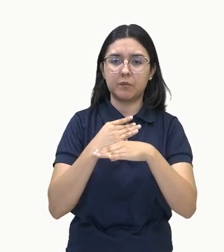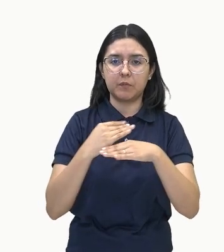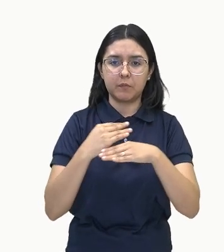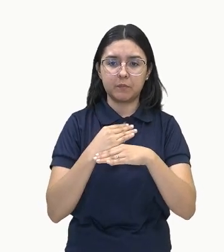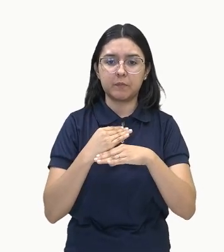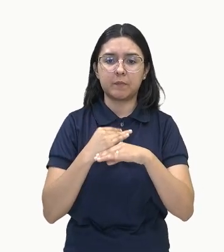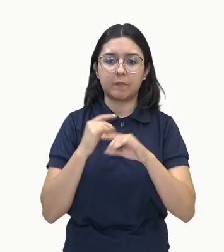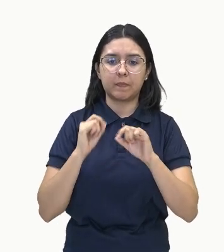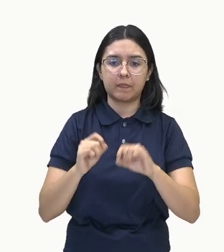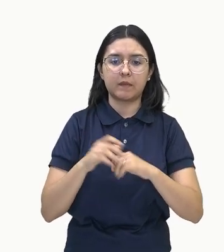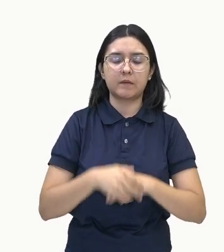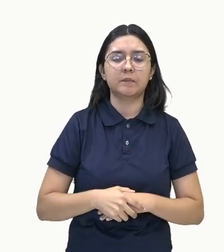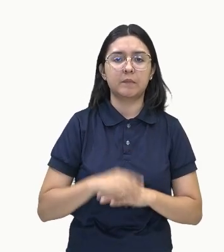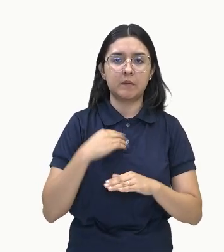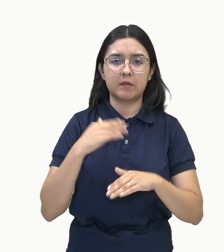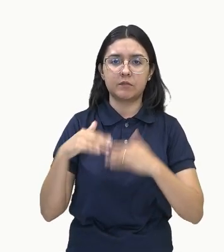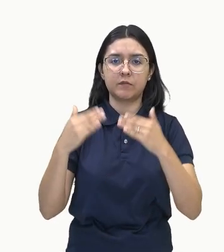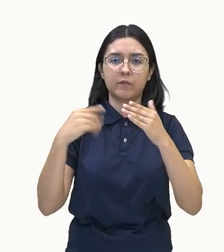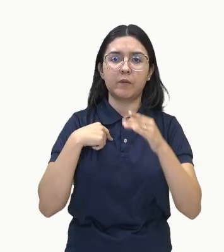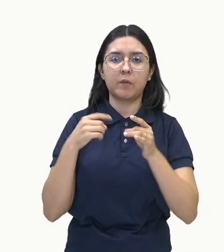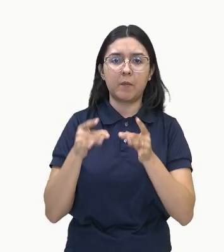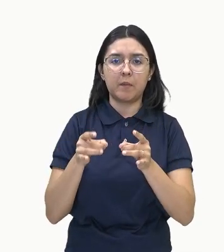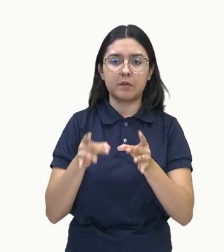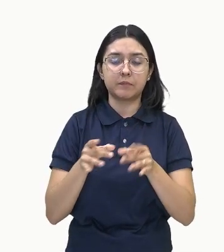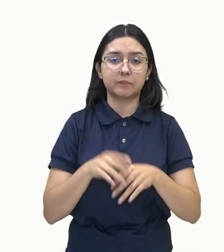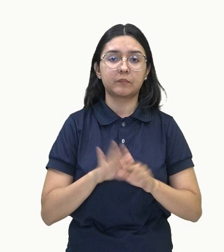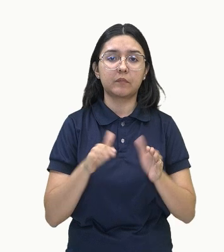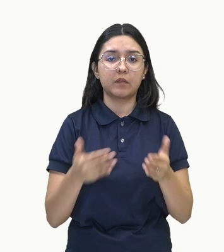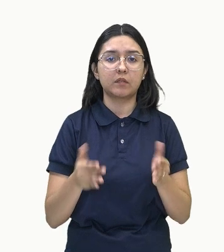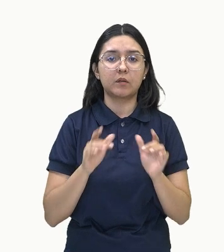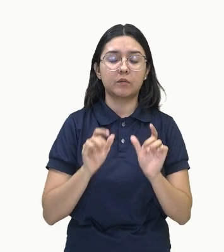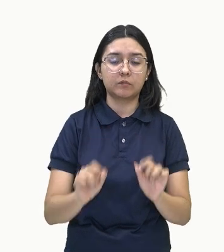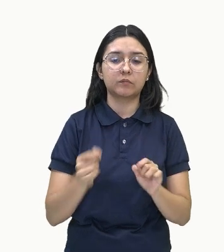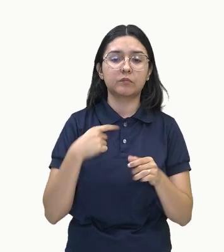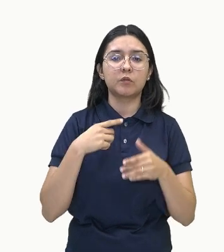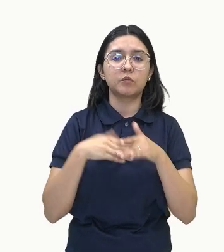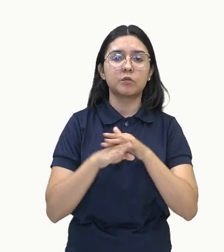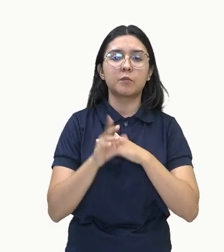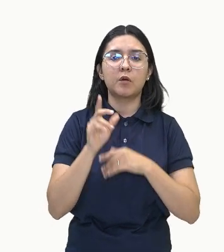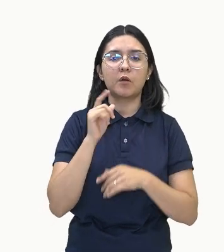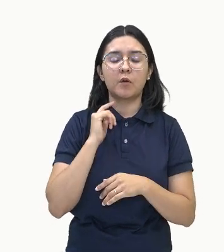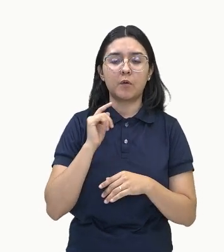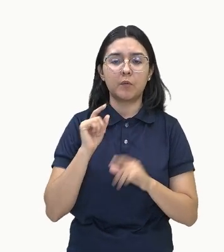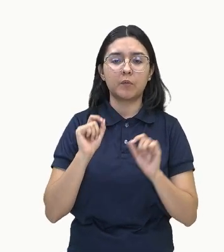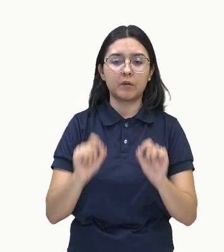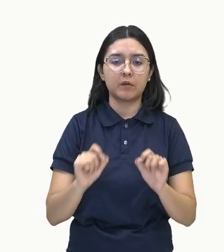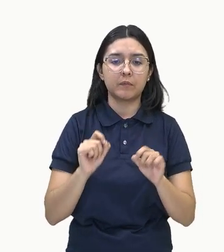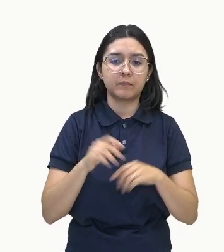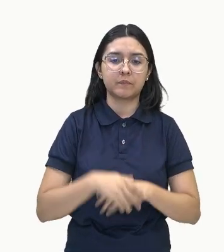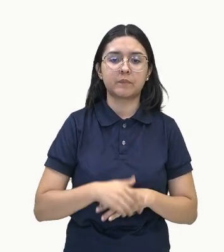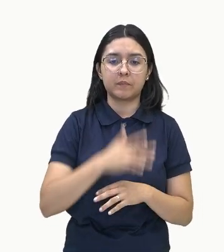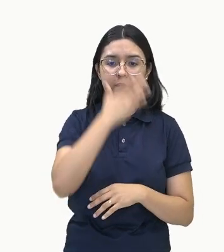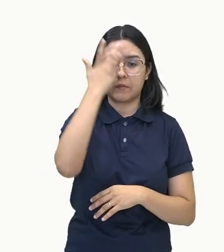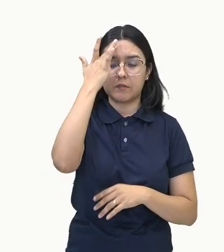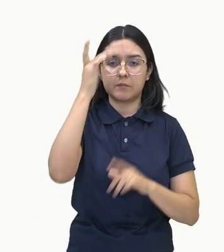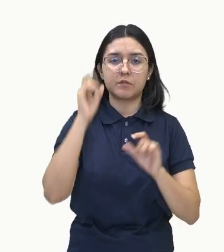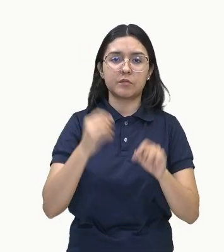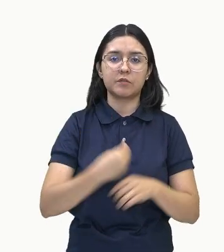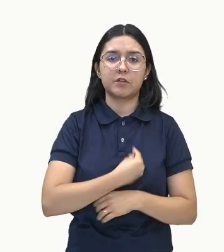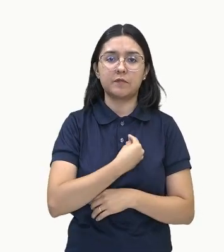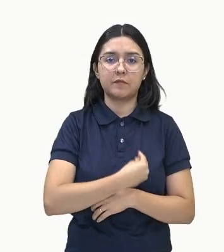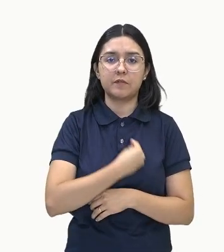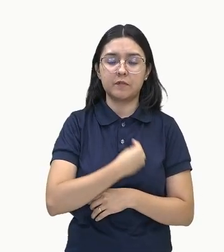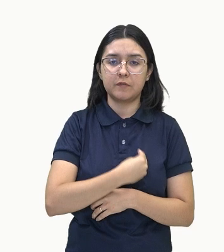intensificando o comércio. Por isso, costumou-se chamar os habitantes do burgo